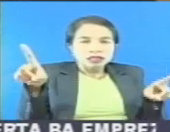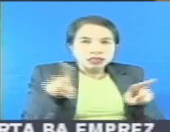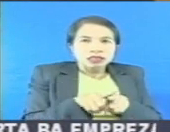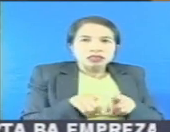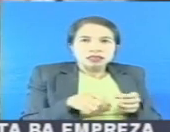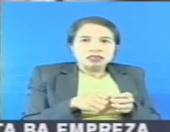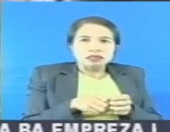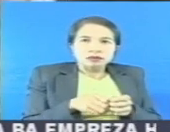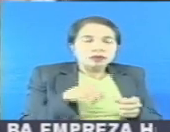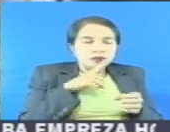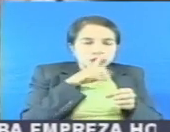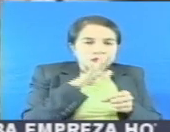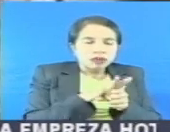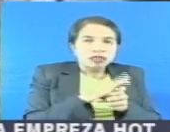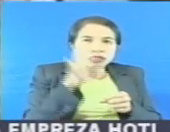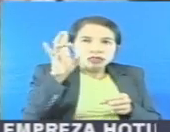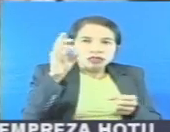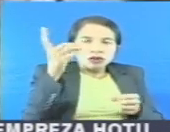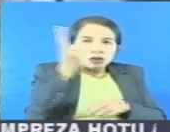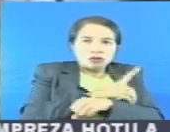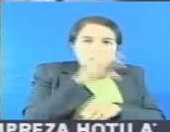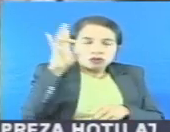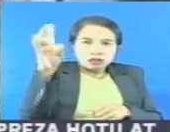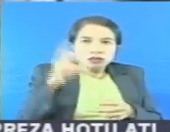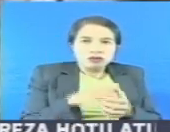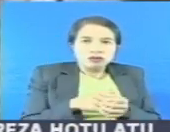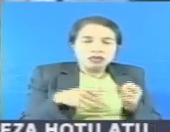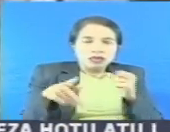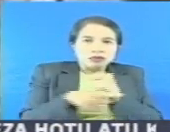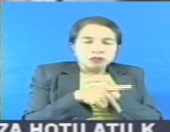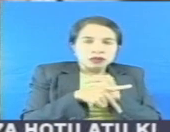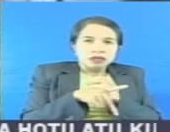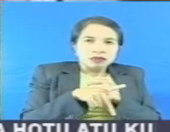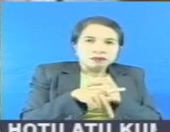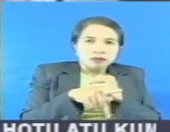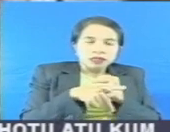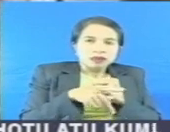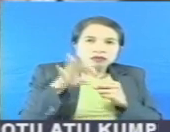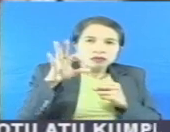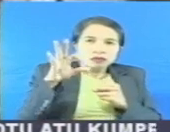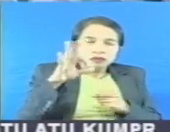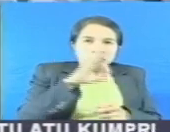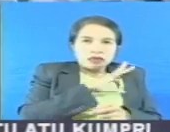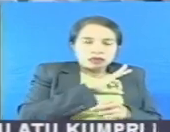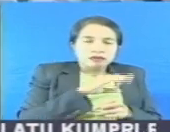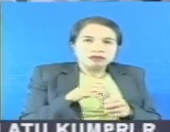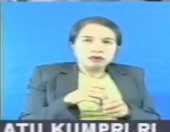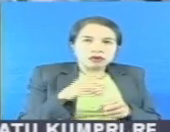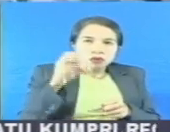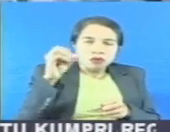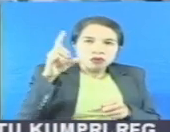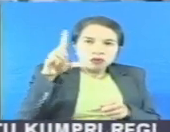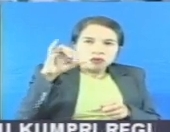setirias. Entretanto, ia plenária, deputada Partido Kunto, Olinda Guterres Sateten, mas que ela apresenta candidato, mas